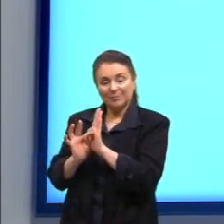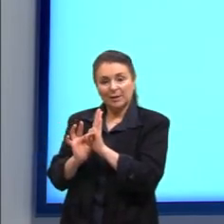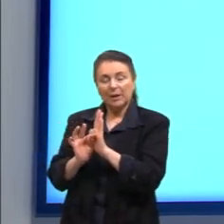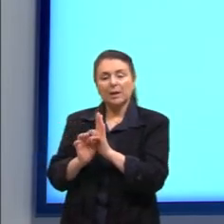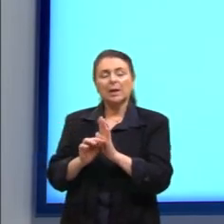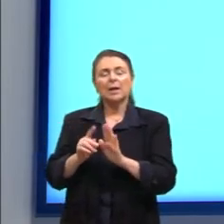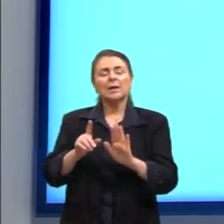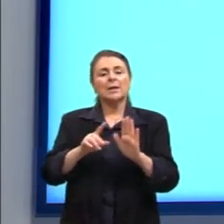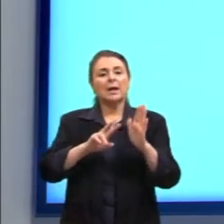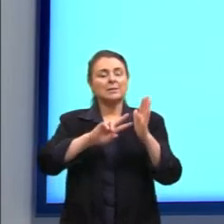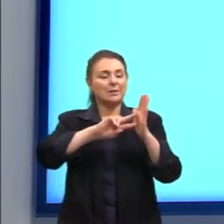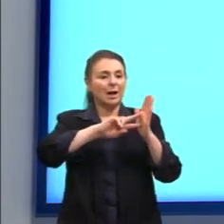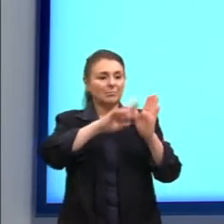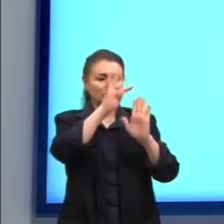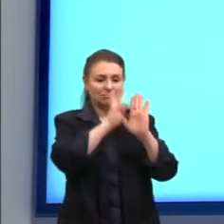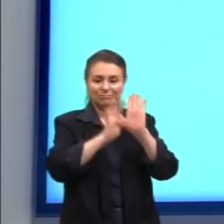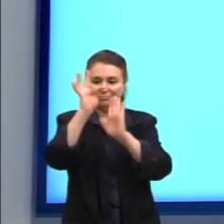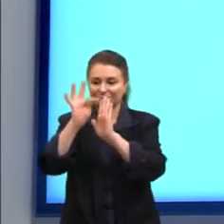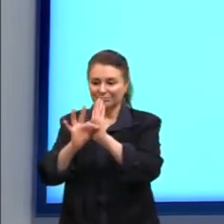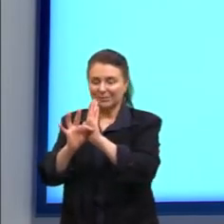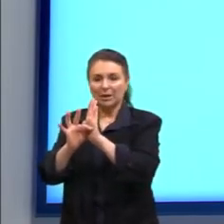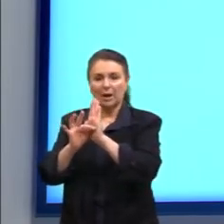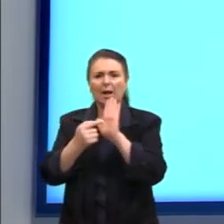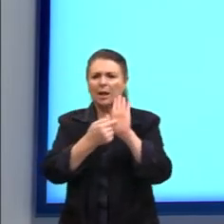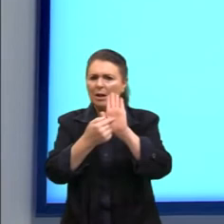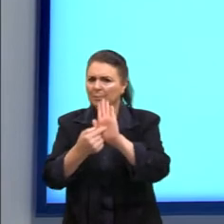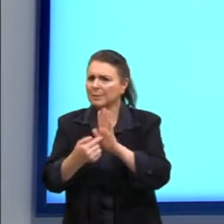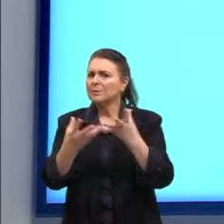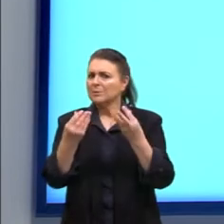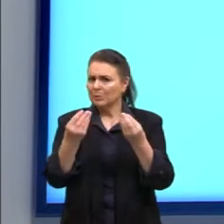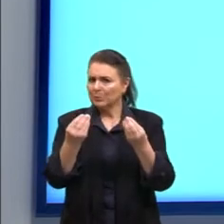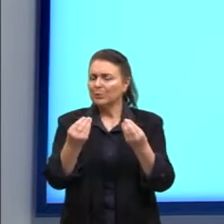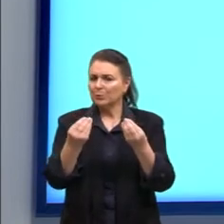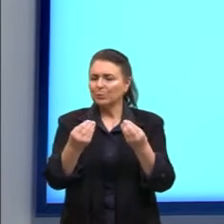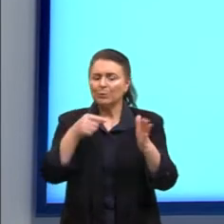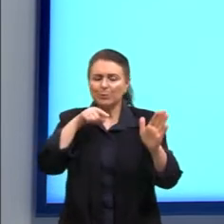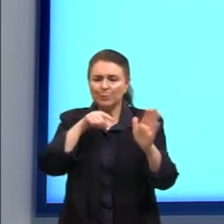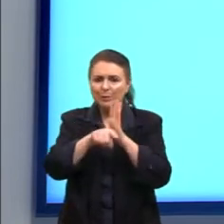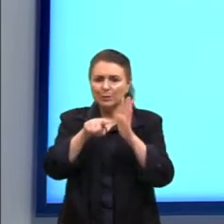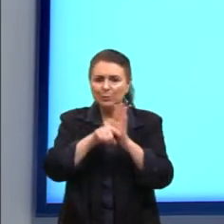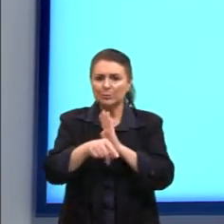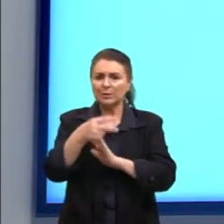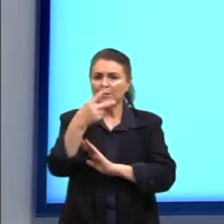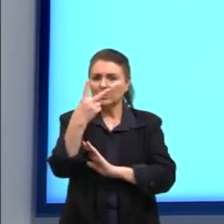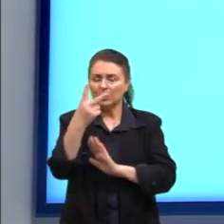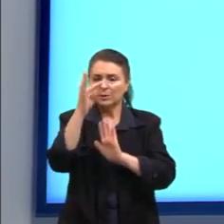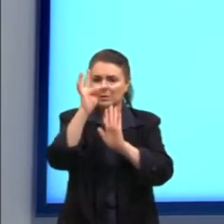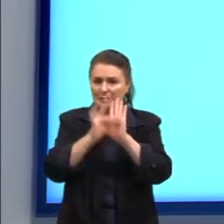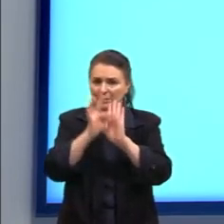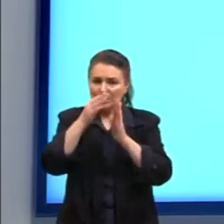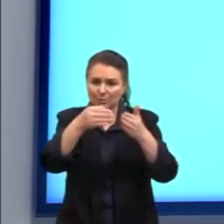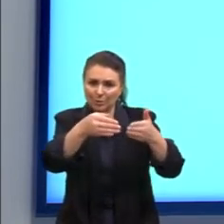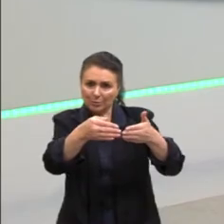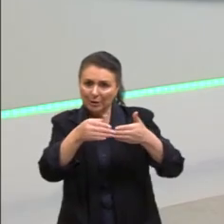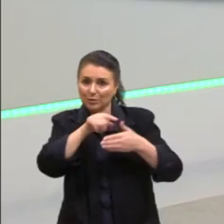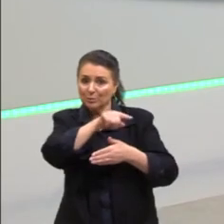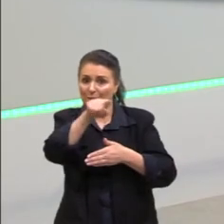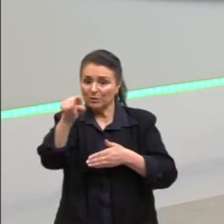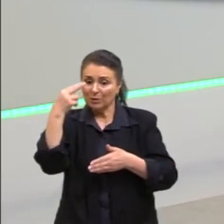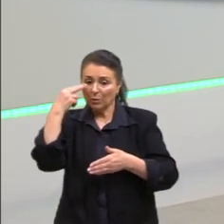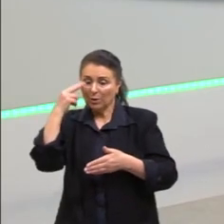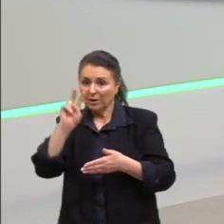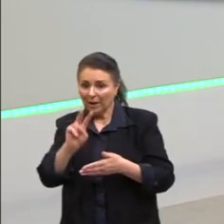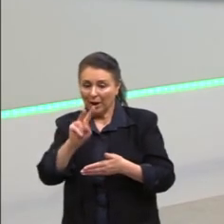essa intertextualidade aparece bastante, inclusive em questões que trazem dois textos e pedem que vocês olhem para os